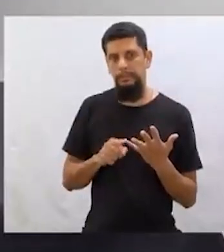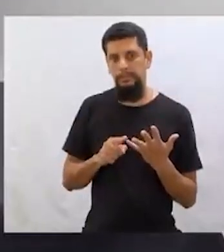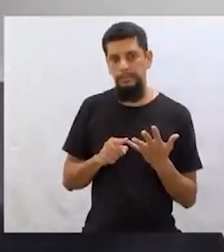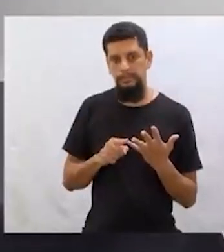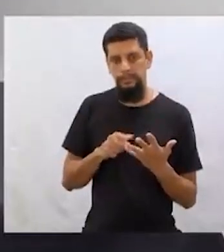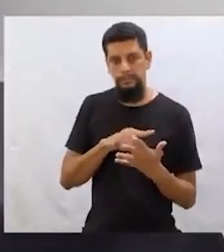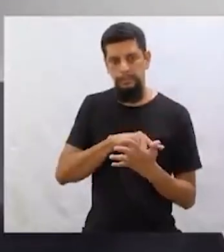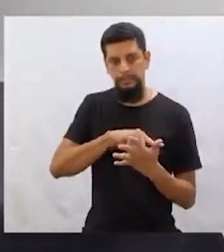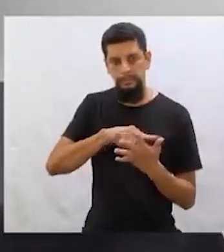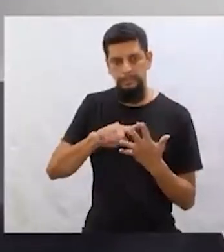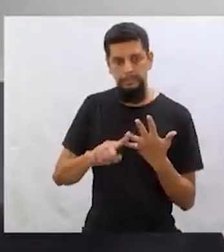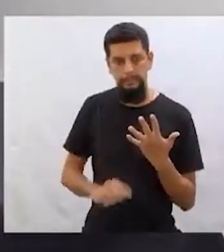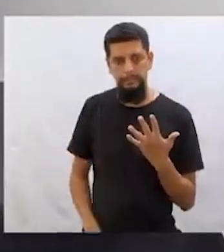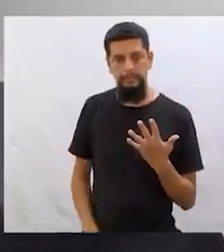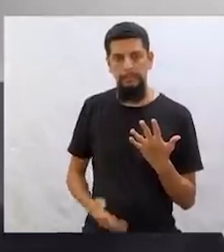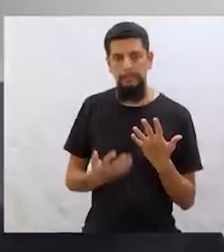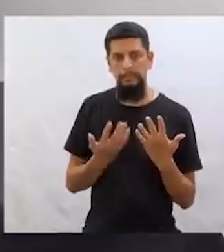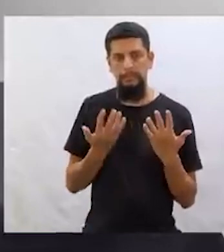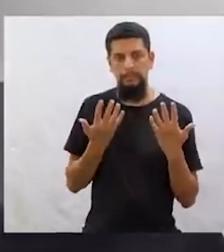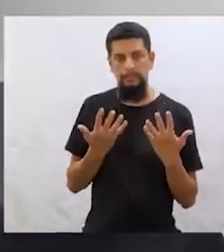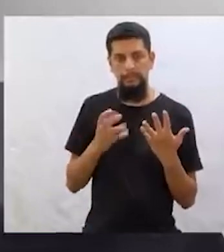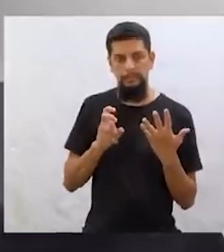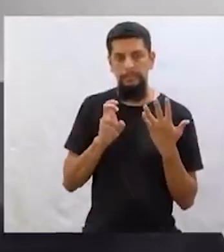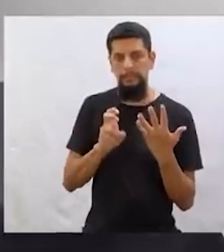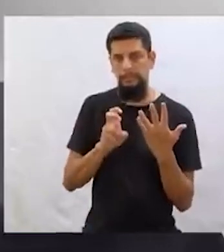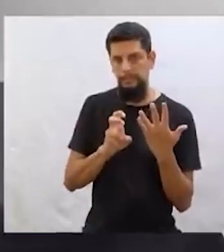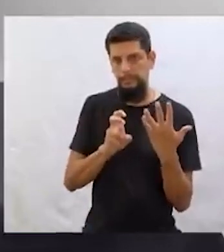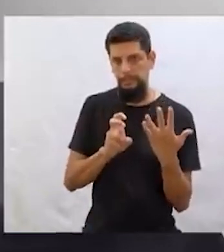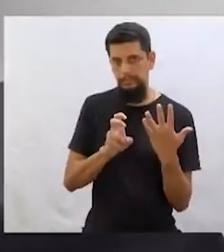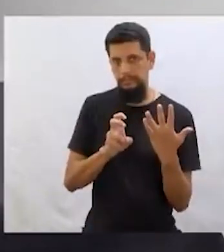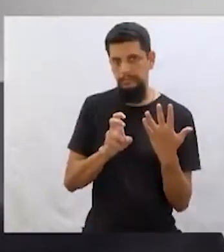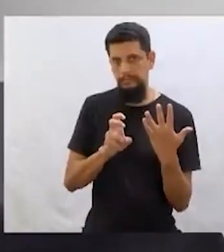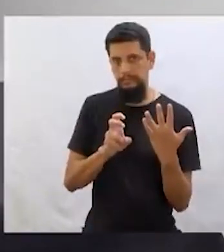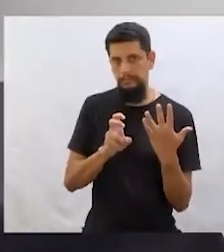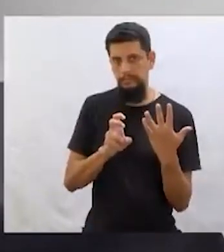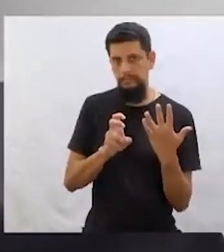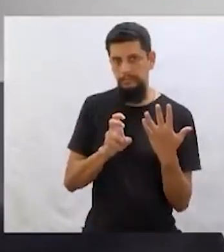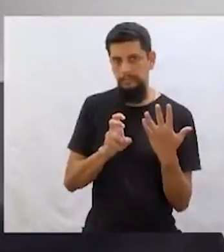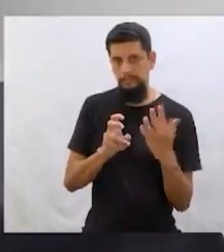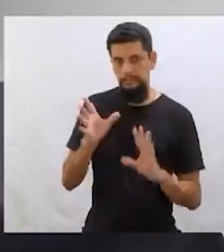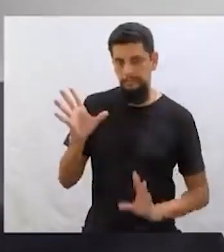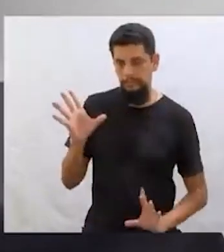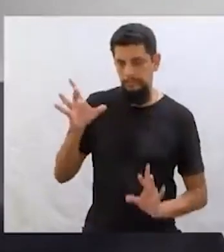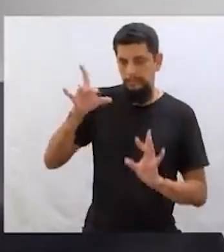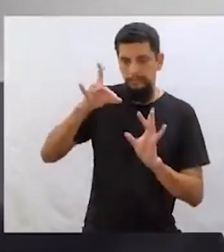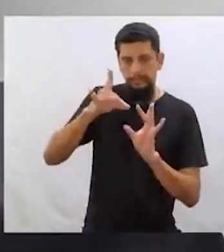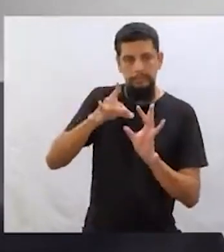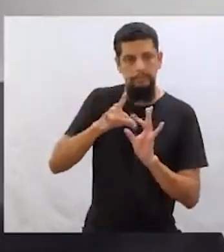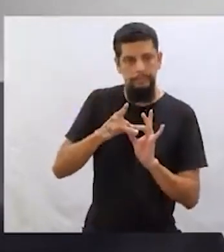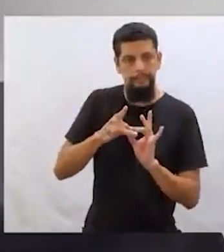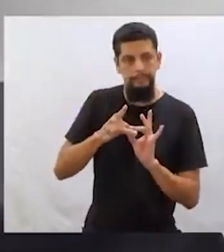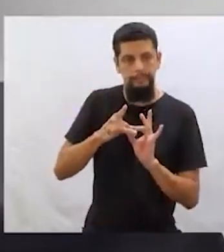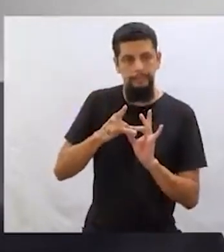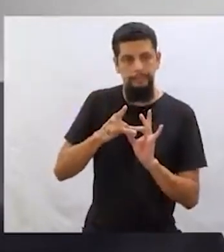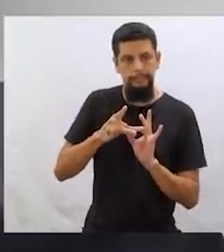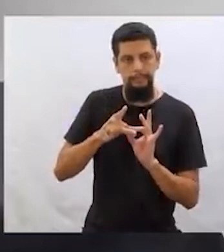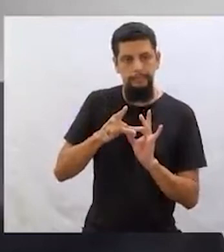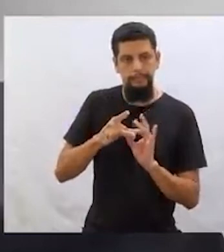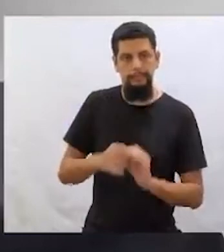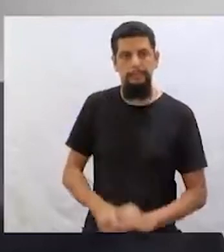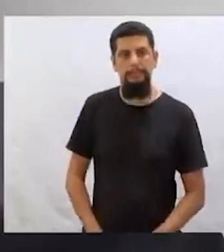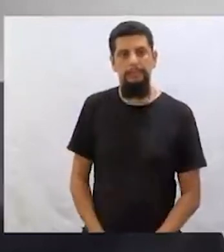quatro, cinco. Então, aquele lá é o número 5. Exatamente. Vou relacionar